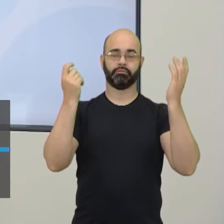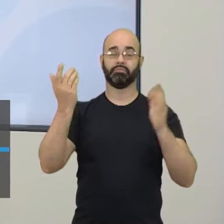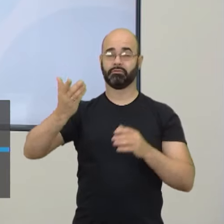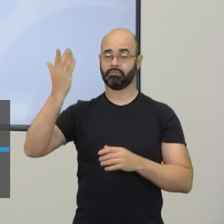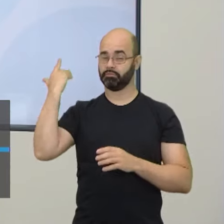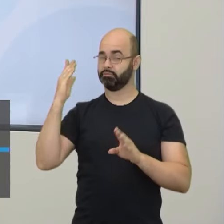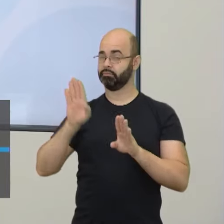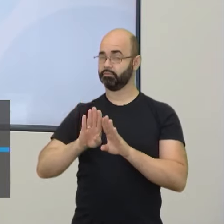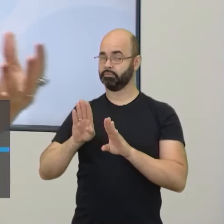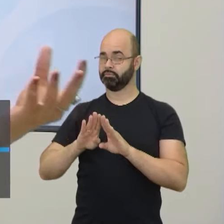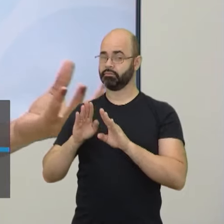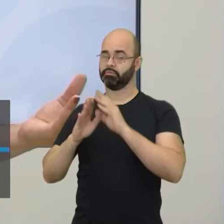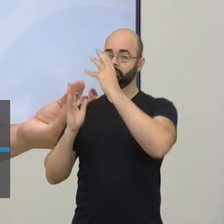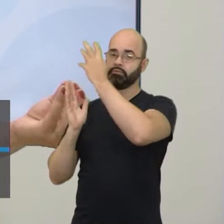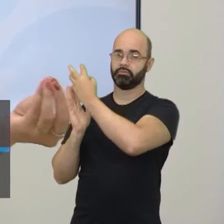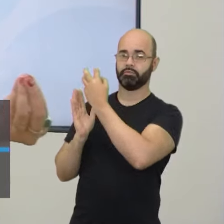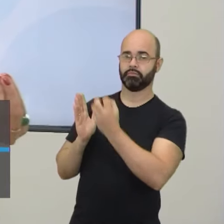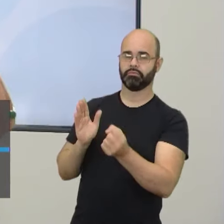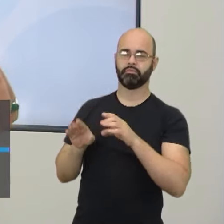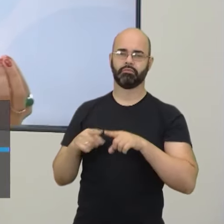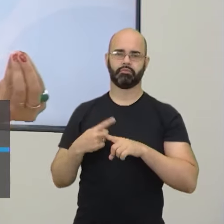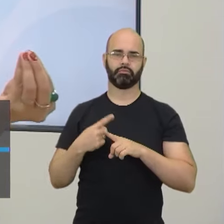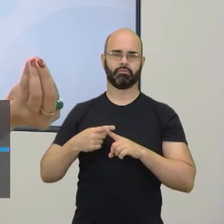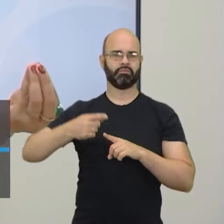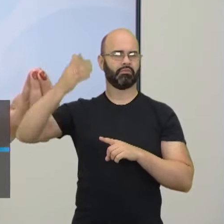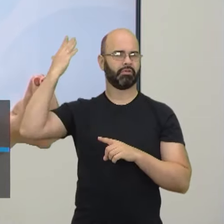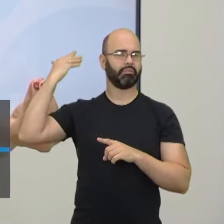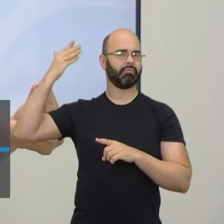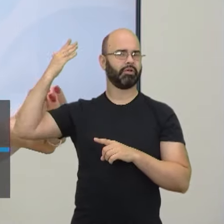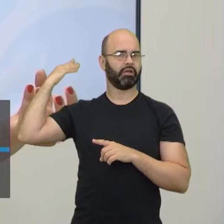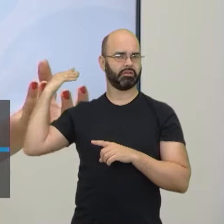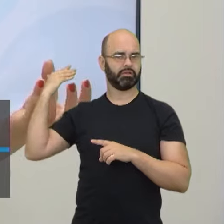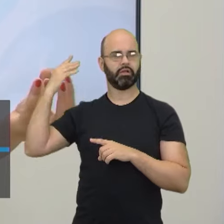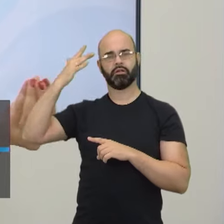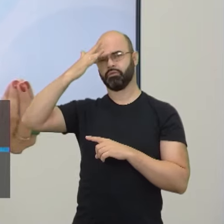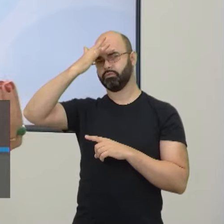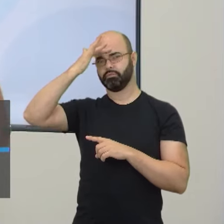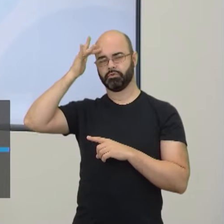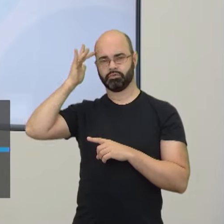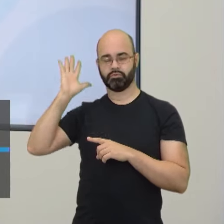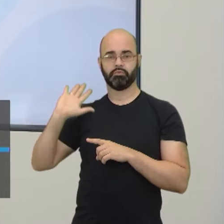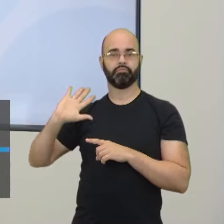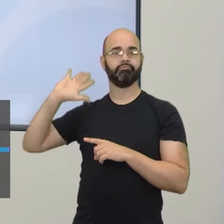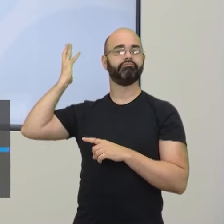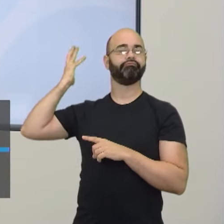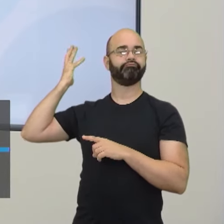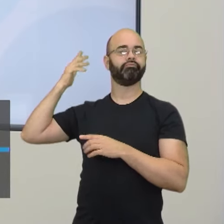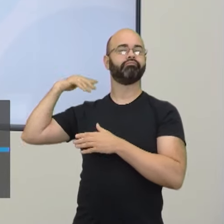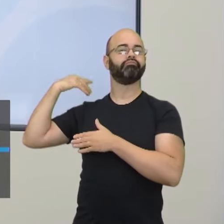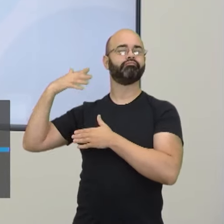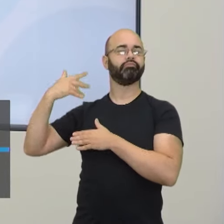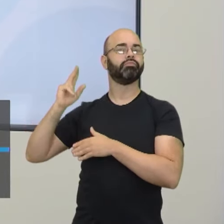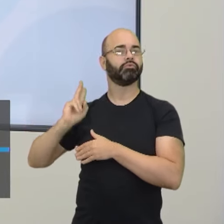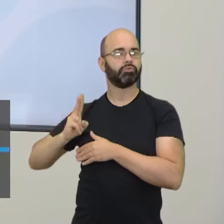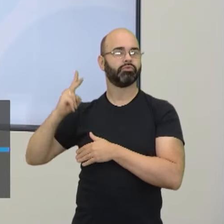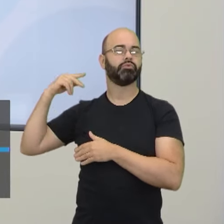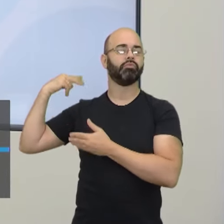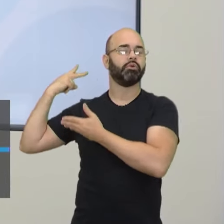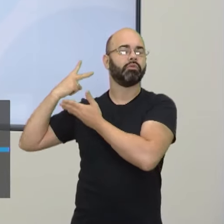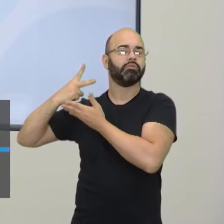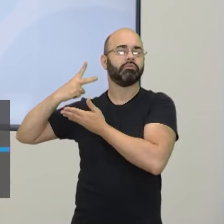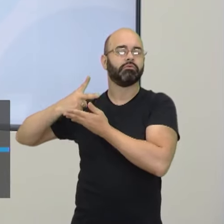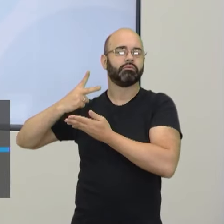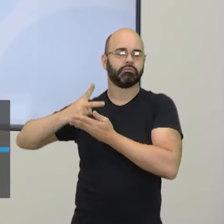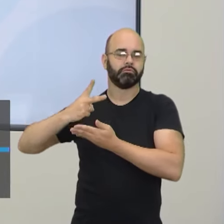né? Porque o que o homem fez no passado, as ações dele do passado, elas geram uma série de permanências hoje. Nós